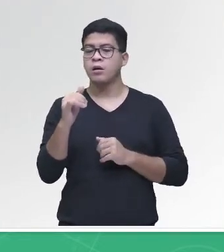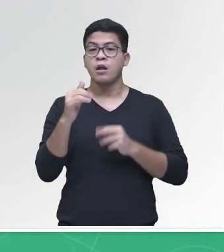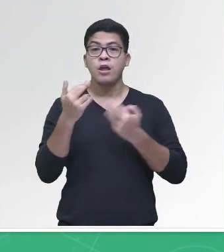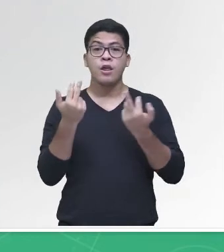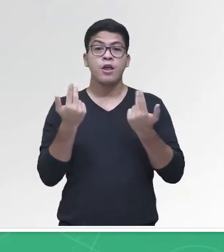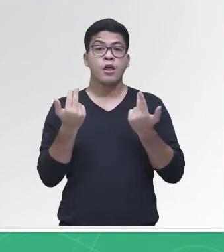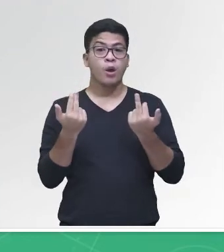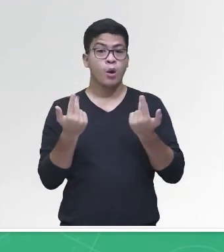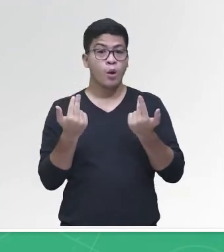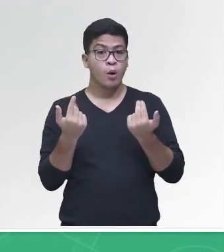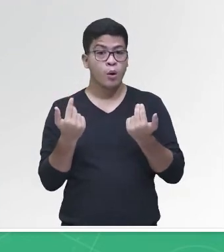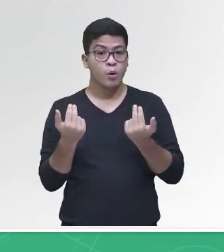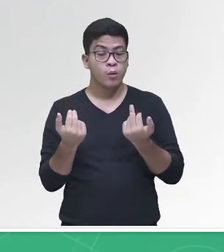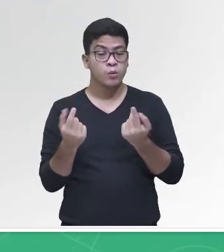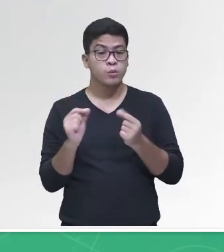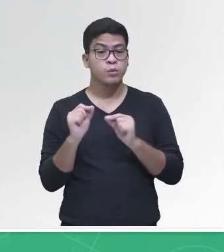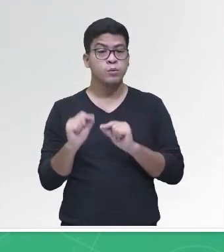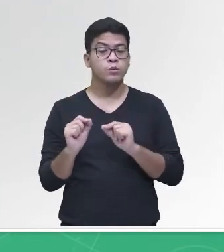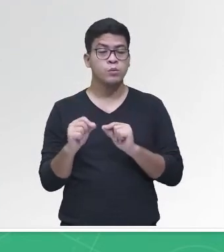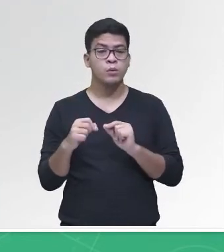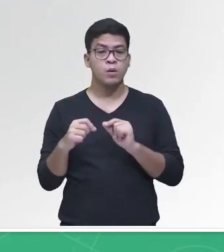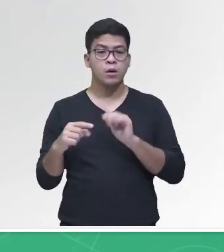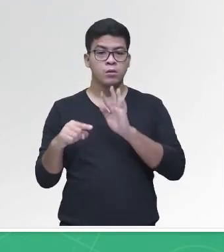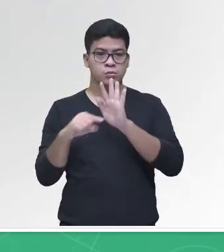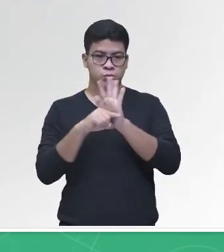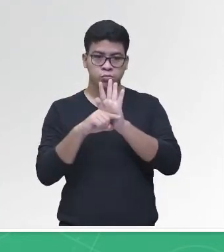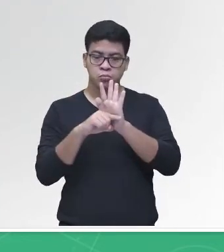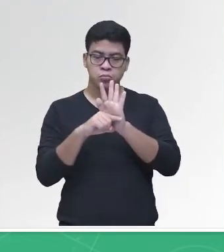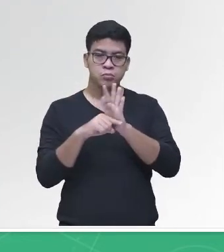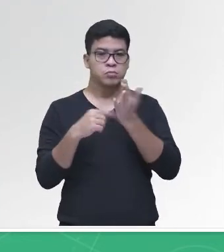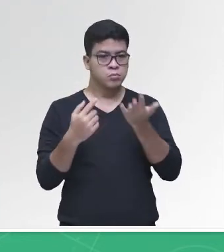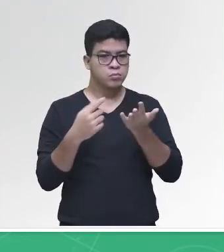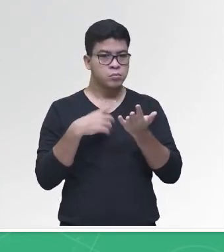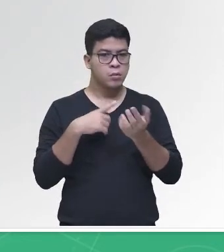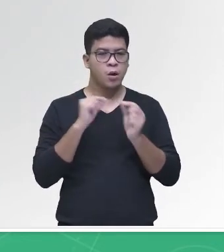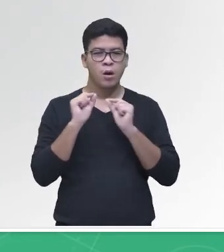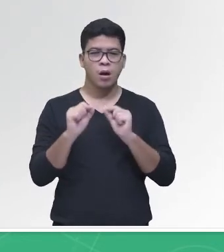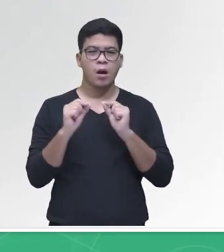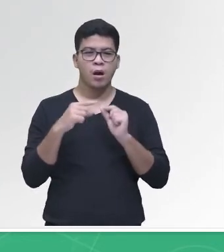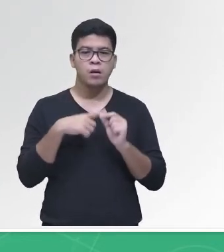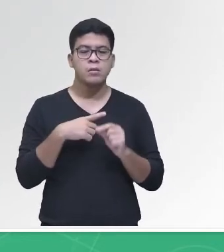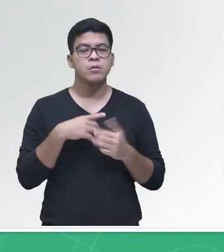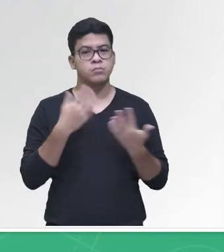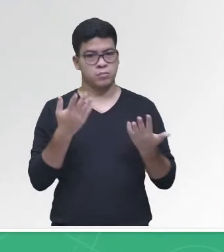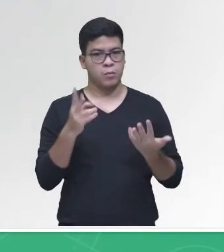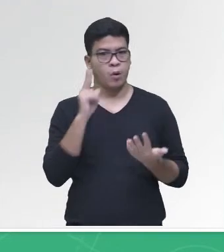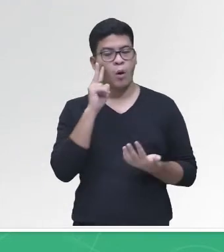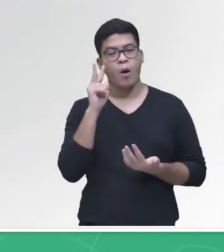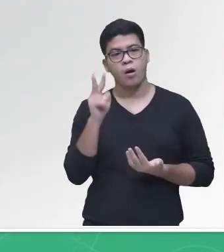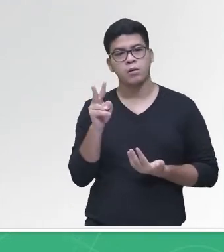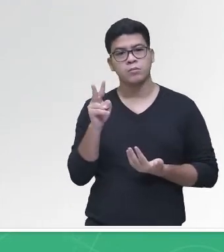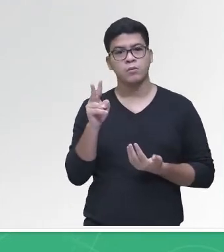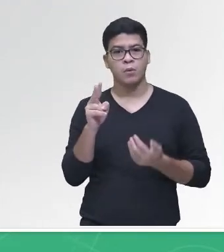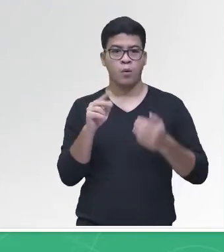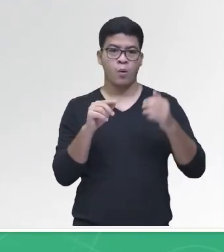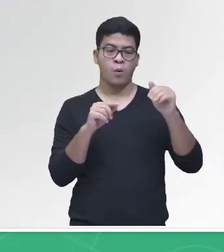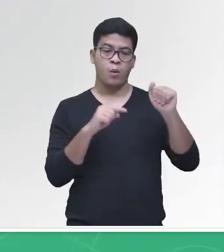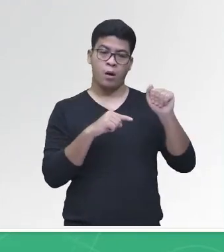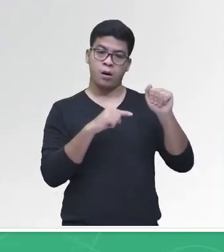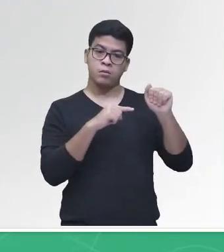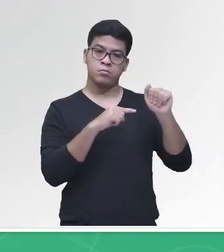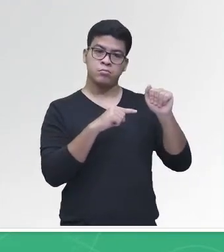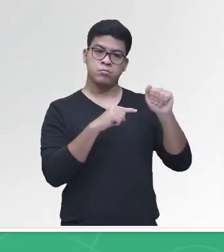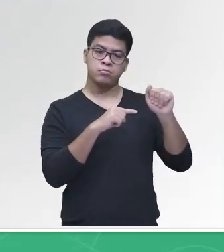elétricas de mesmo sinal. Viram que no final do processo, olha aqui, cargas, depois